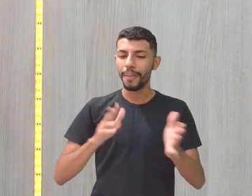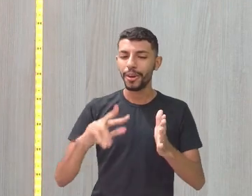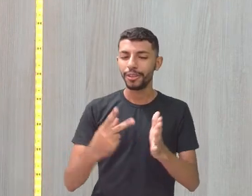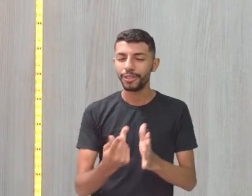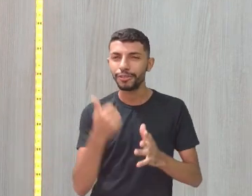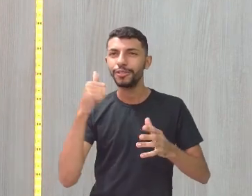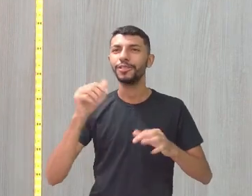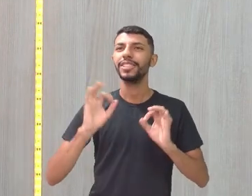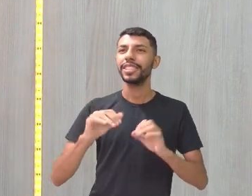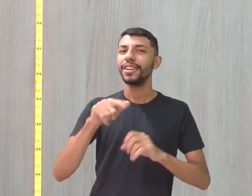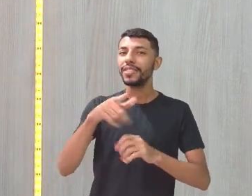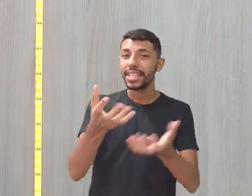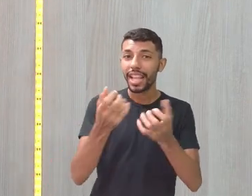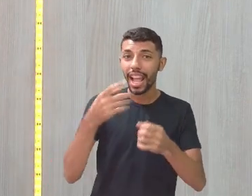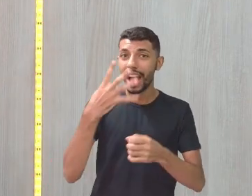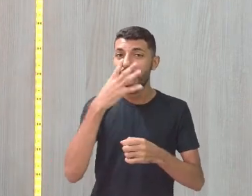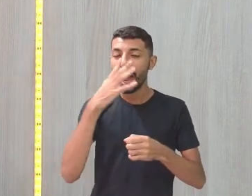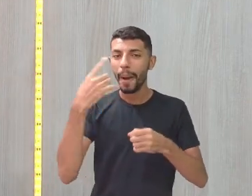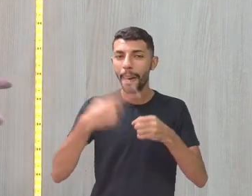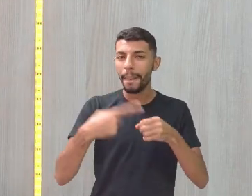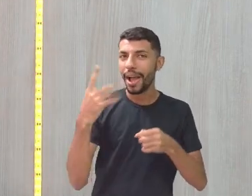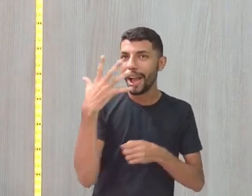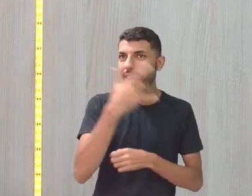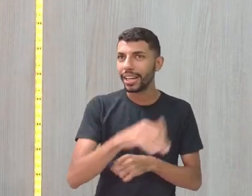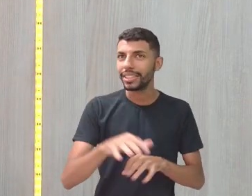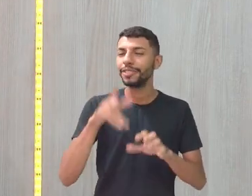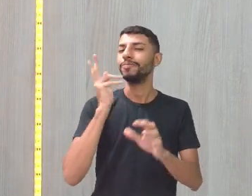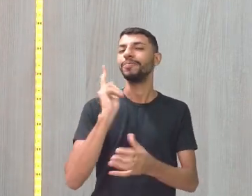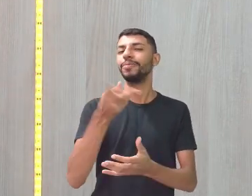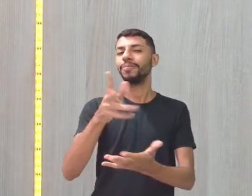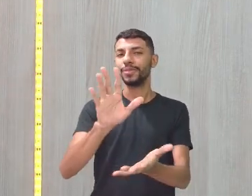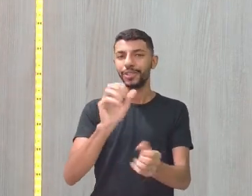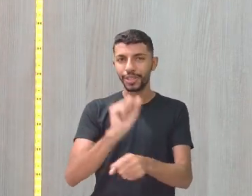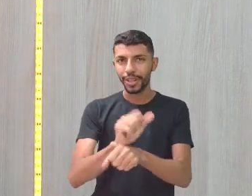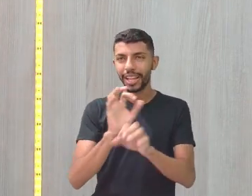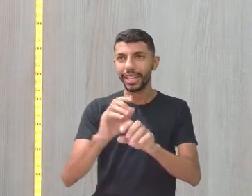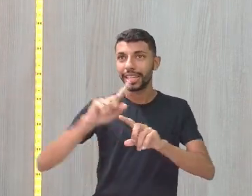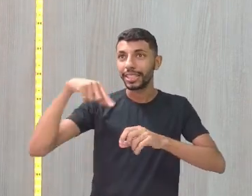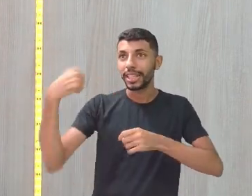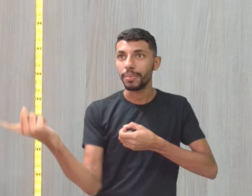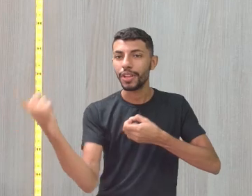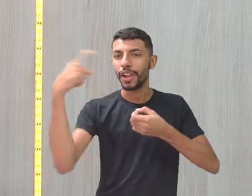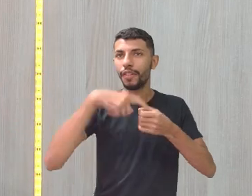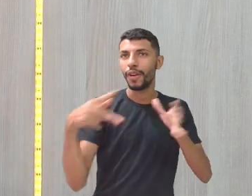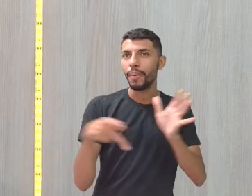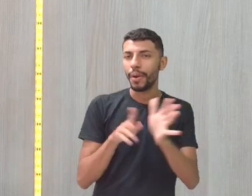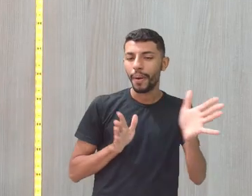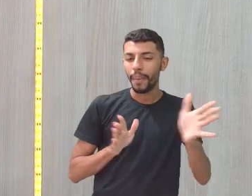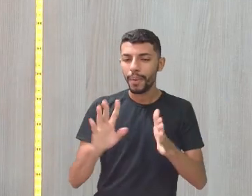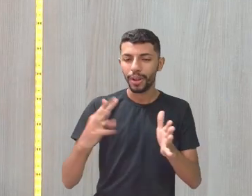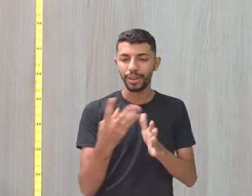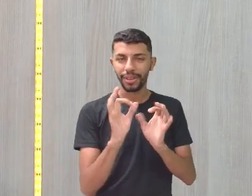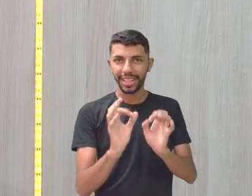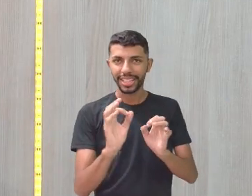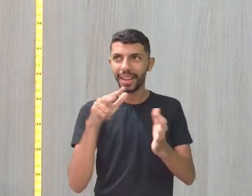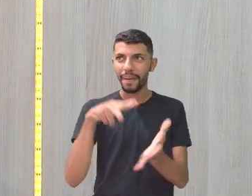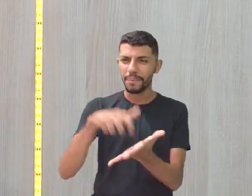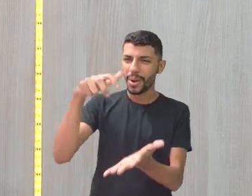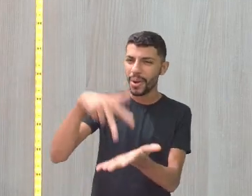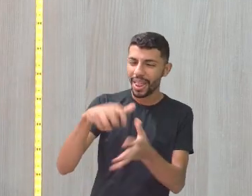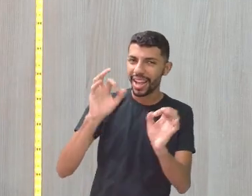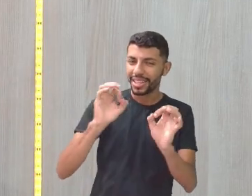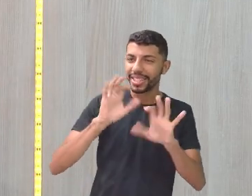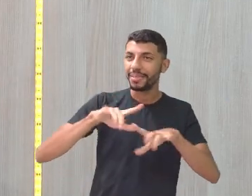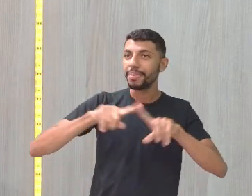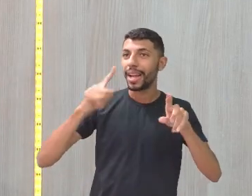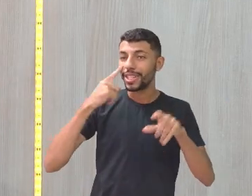quer ver o matuto lindo, fica aguardando aí. Se você está pela tela da TV Nova Nordeste, já ele chega no módulo 4, pulando a festa nada. Mas assim,